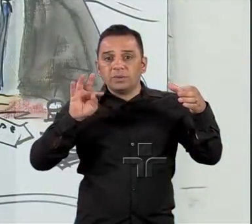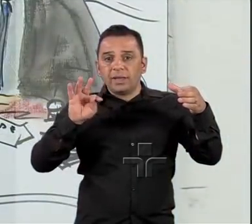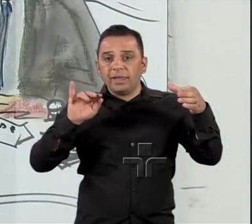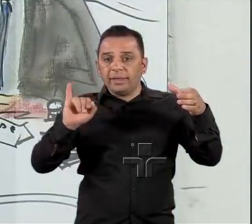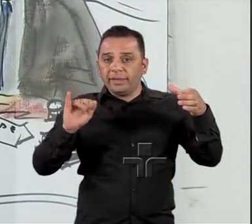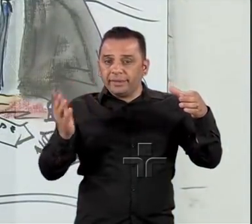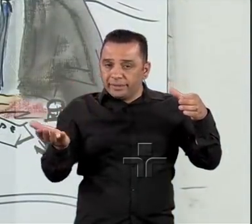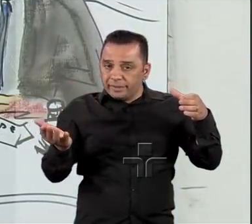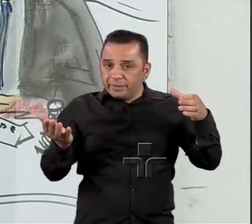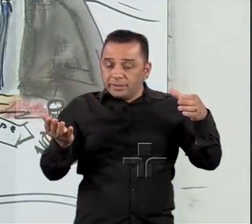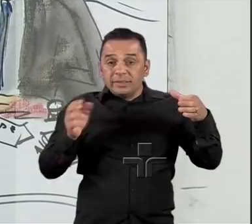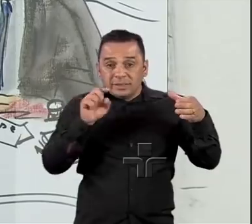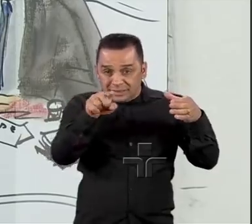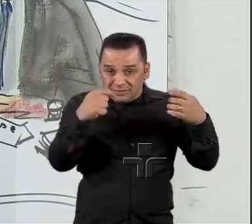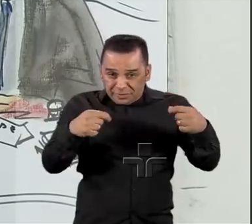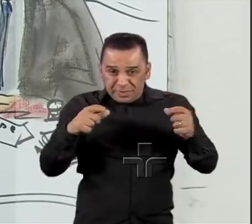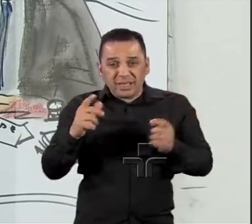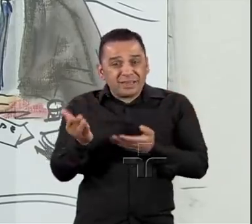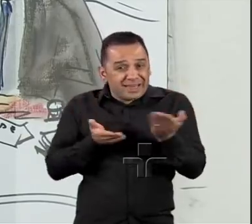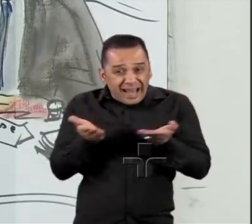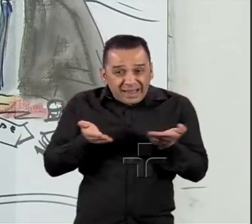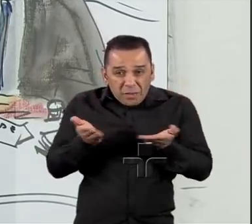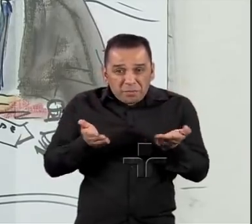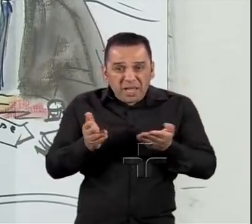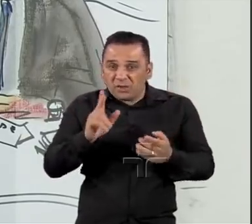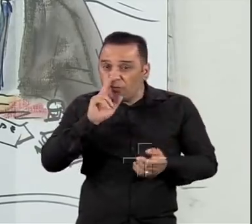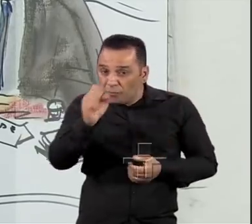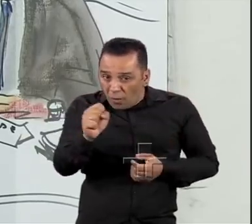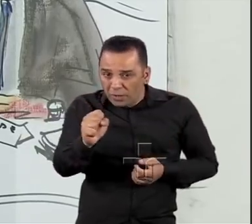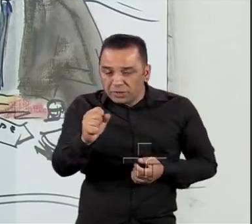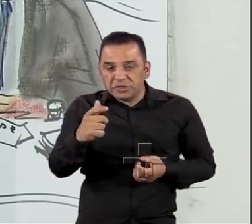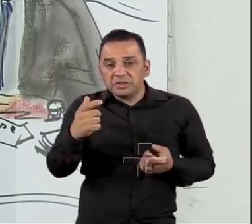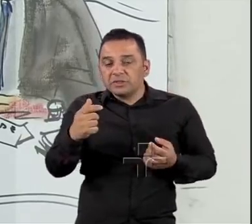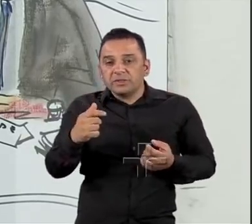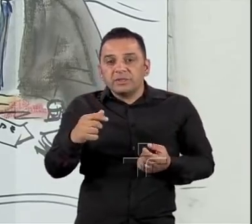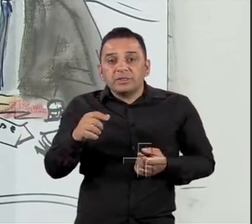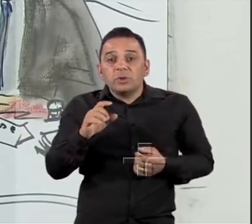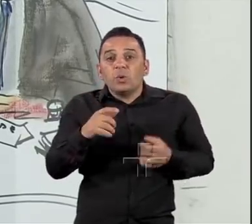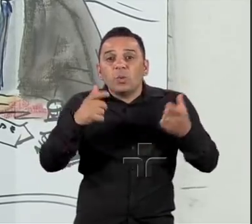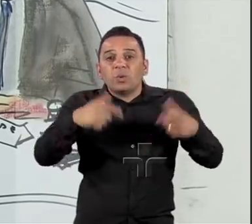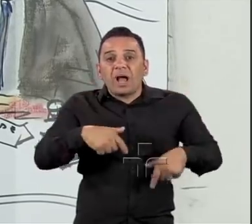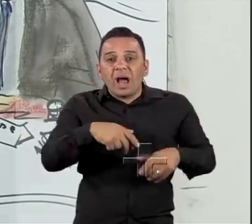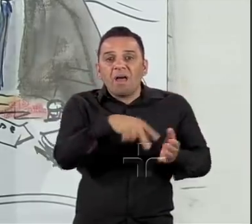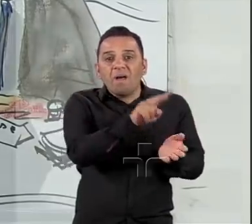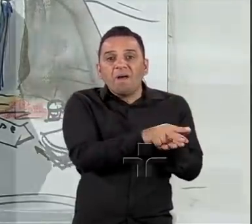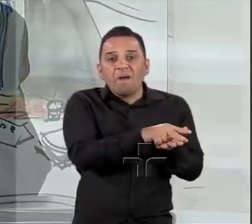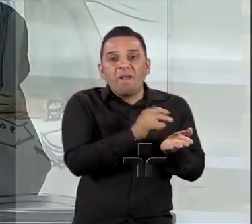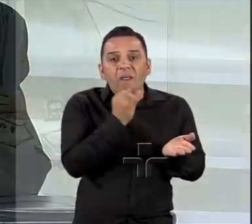algum lugar, porque não tem. Então, esse é um ponto da questão da